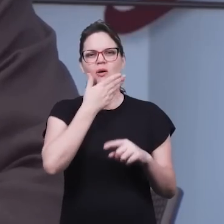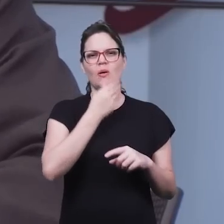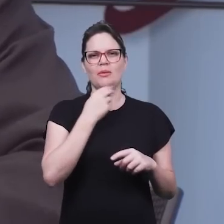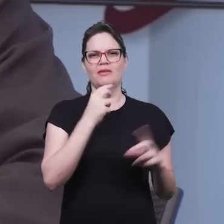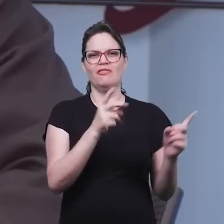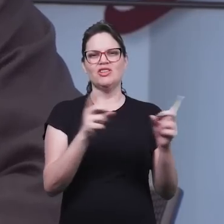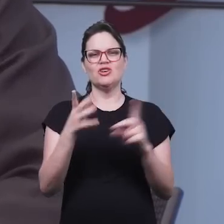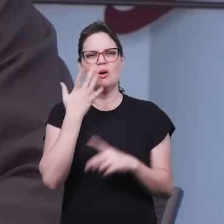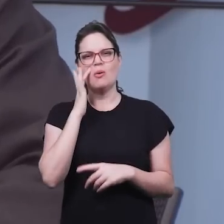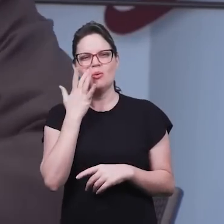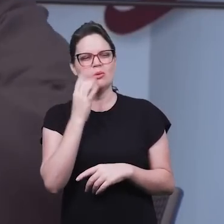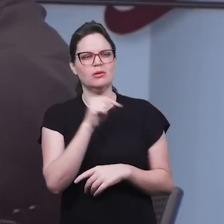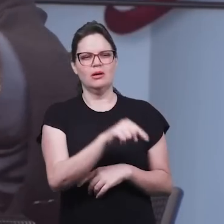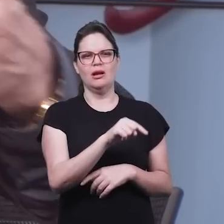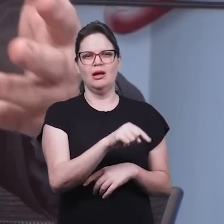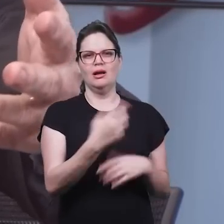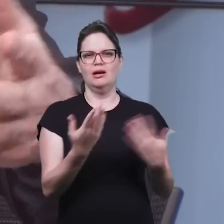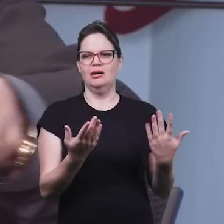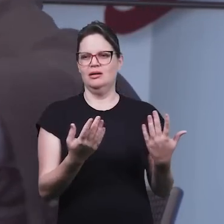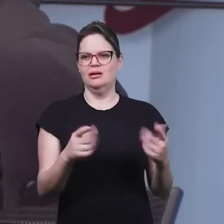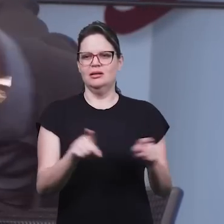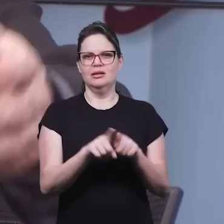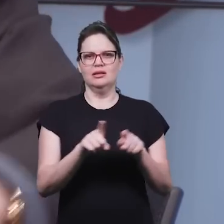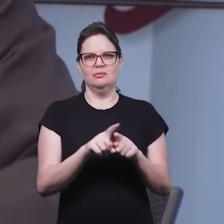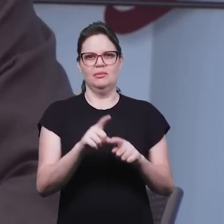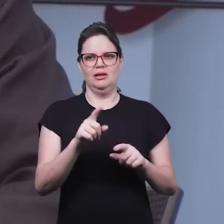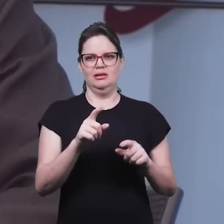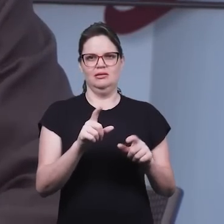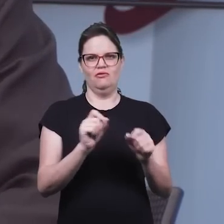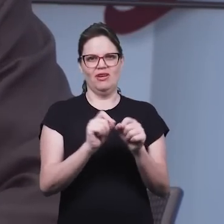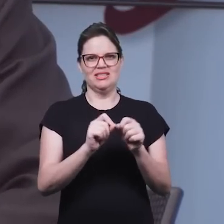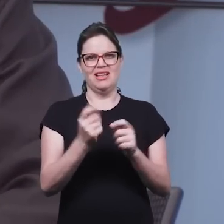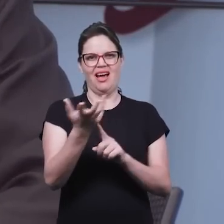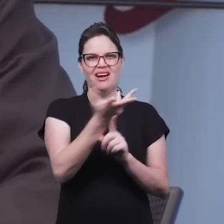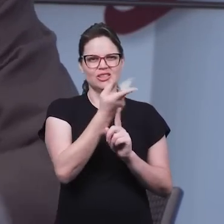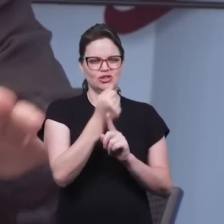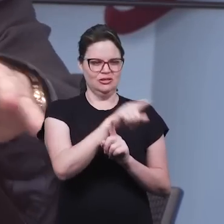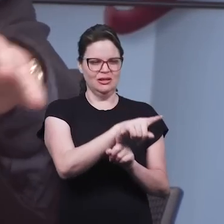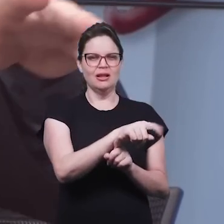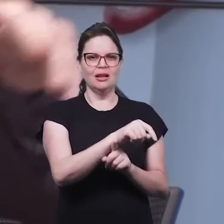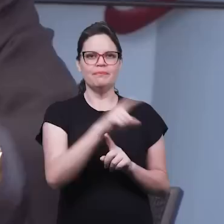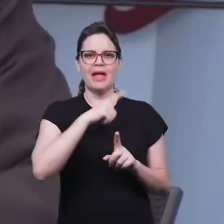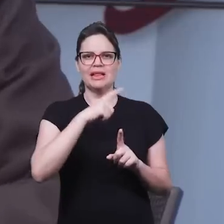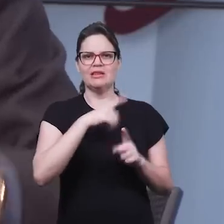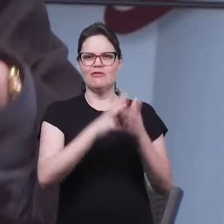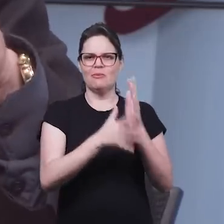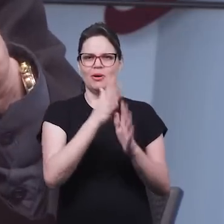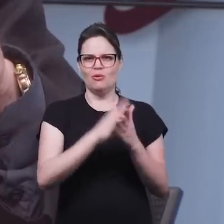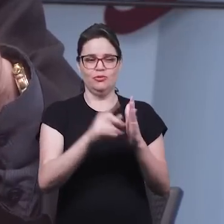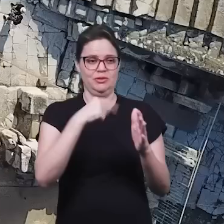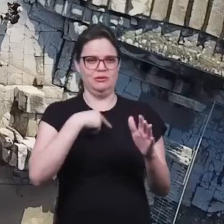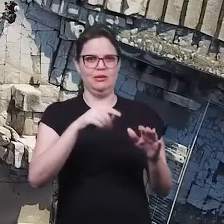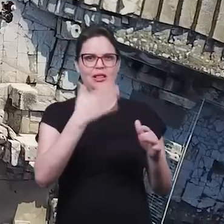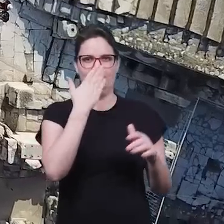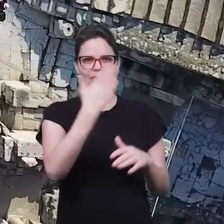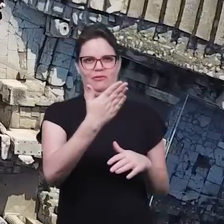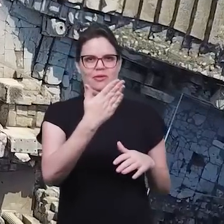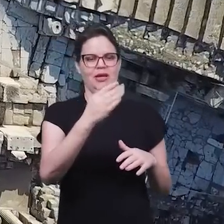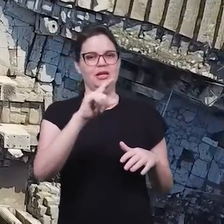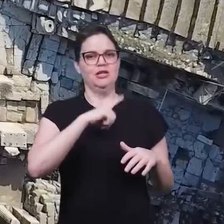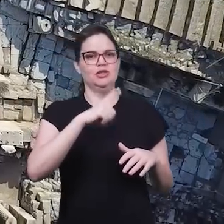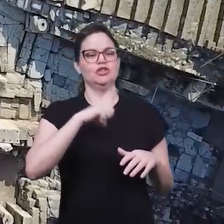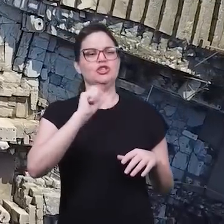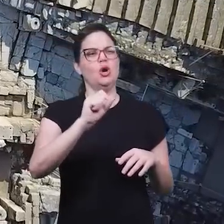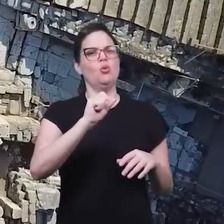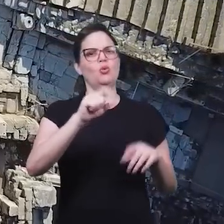ourives ali, do pessoal do artesanato, e aí deu uma confusão na frente do teatro. Eram 2 teatros, um